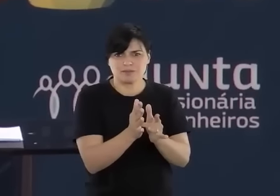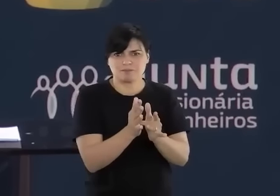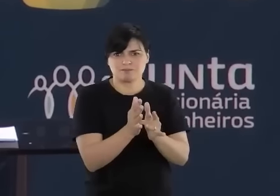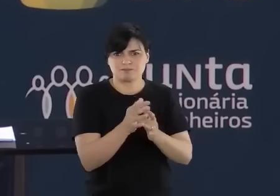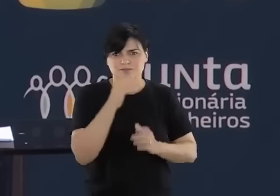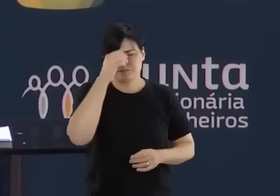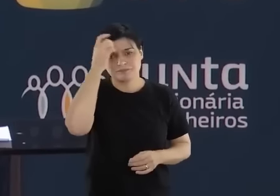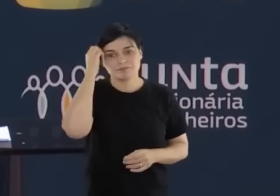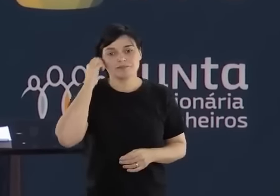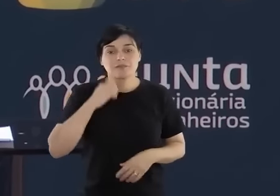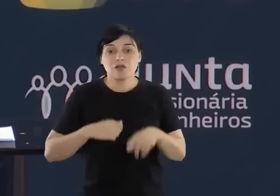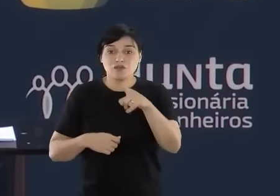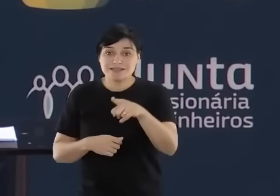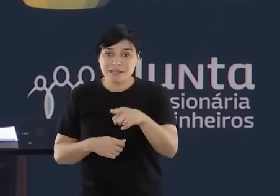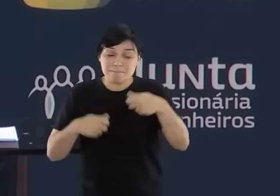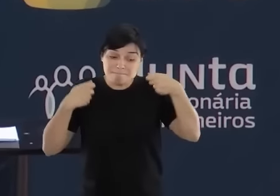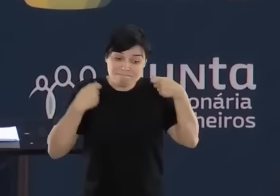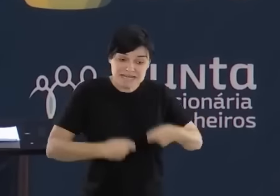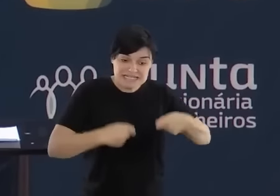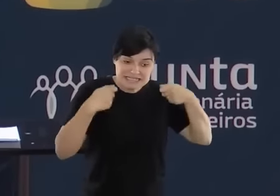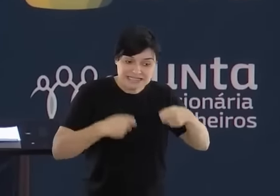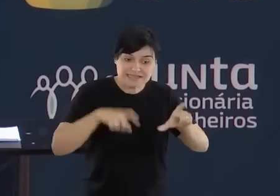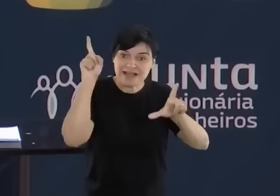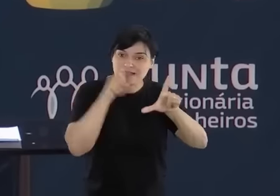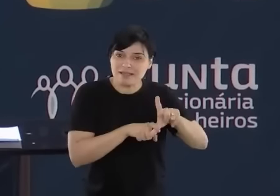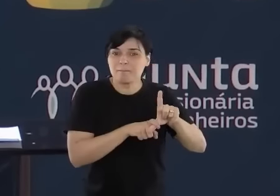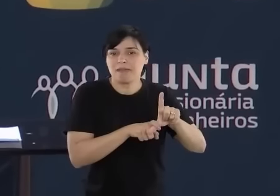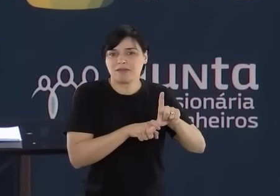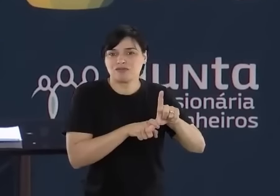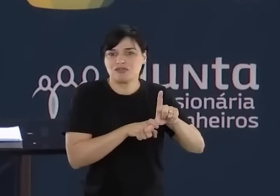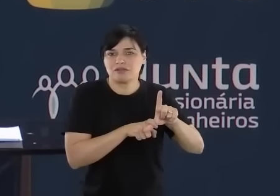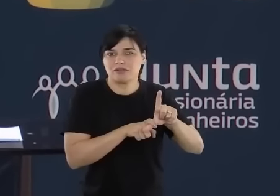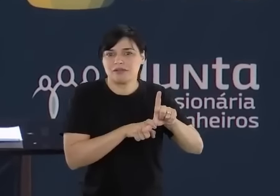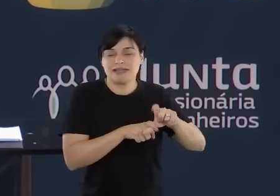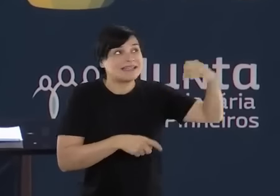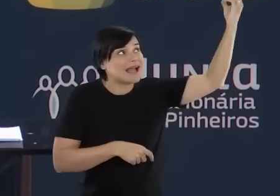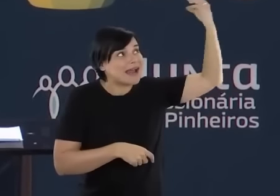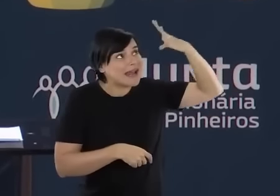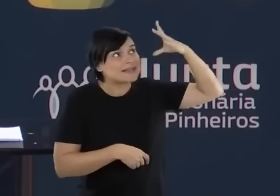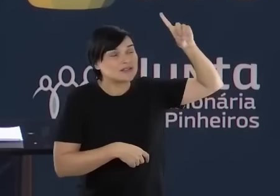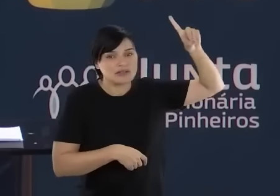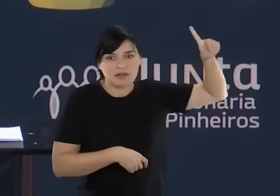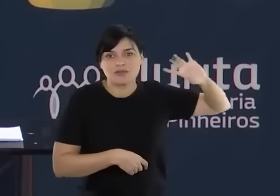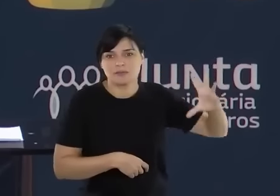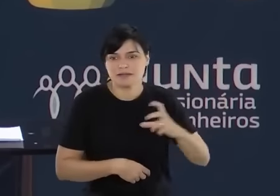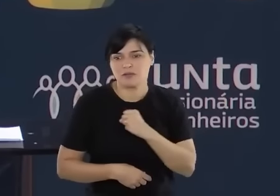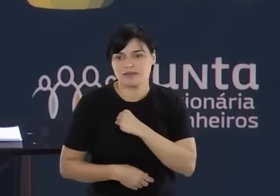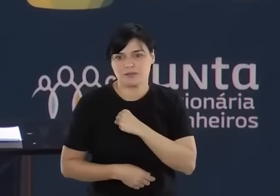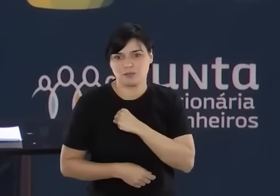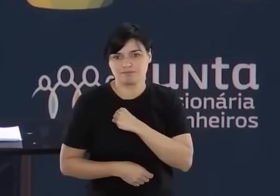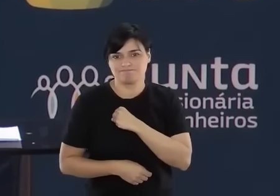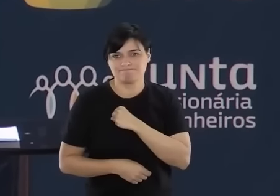venha a fazer você depende exclusivamente da Graça de Deus para ser salvo bom termino